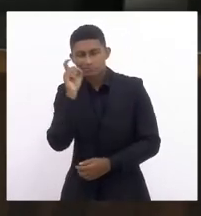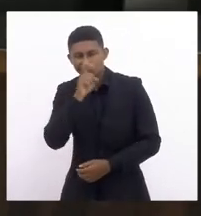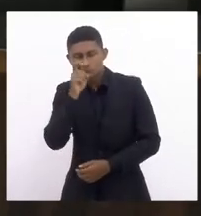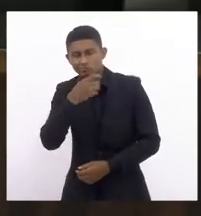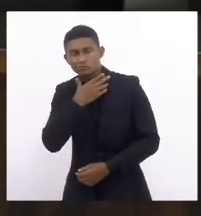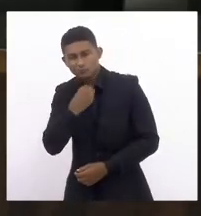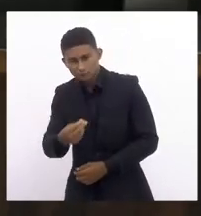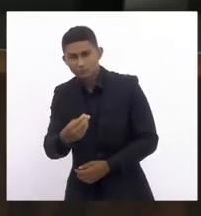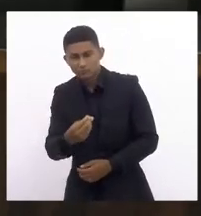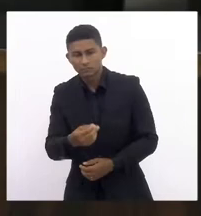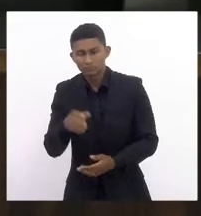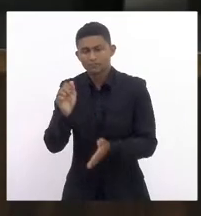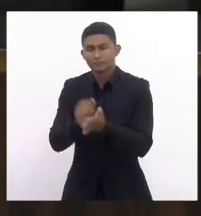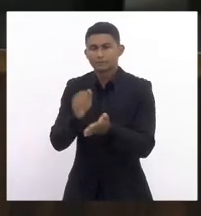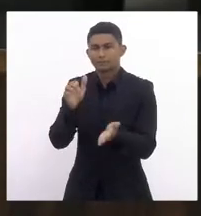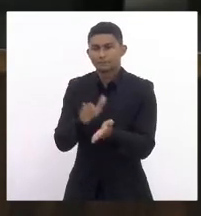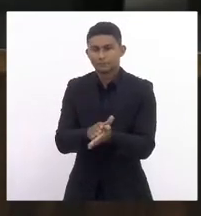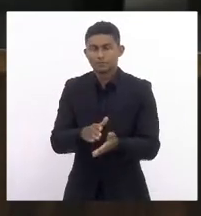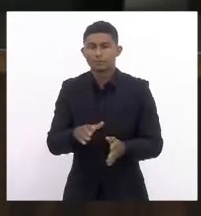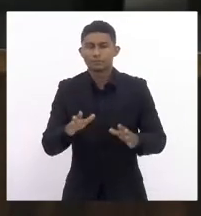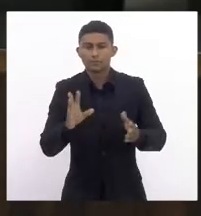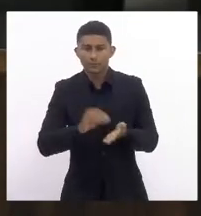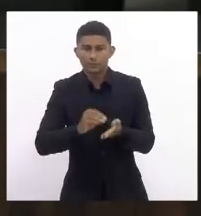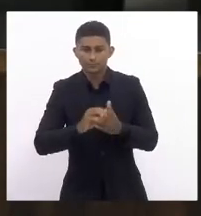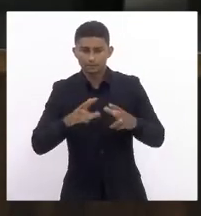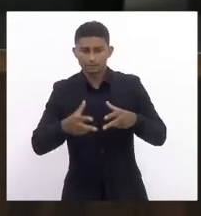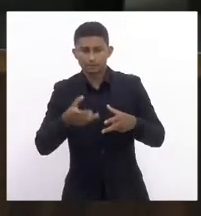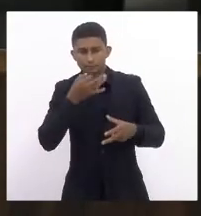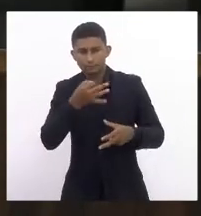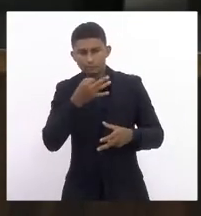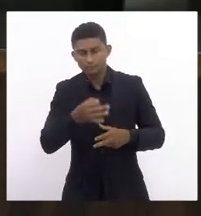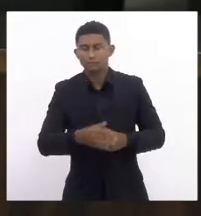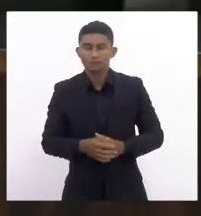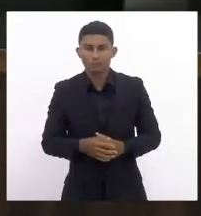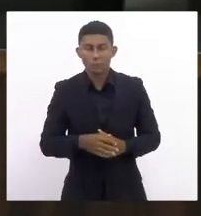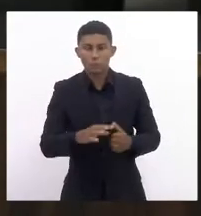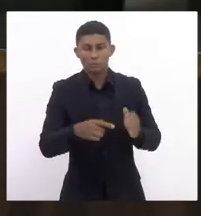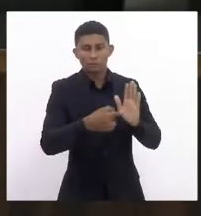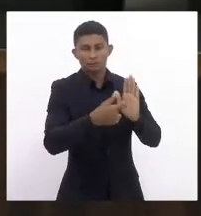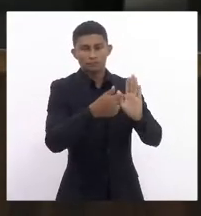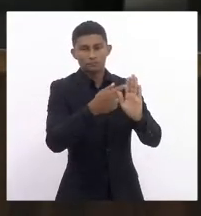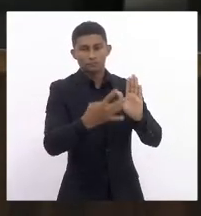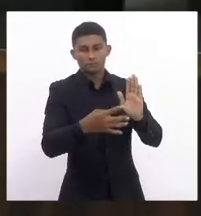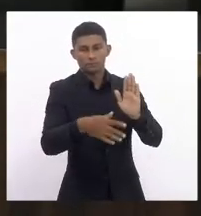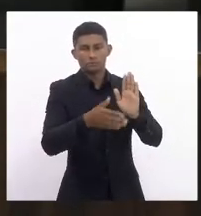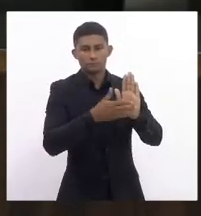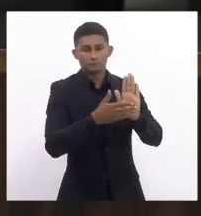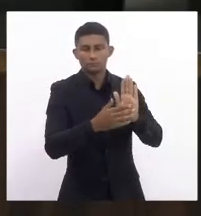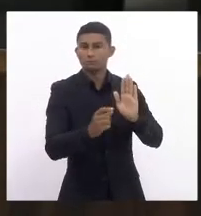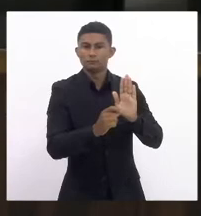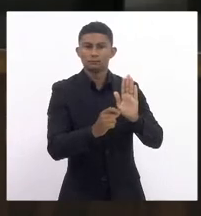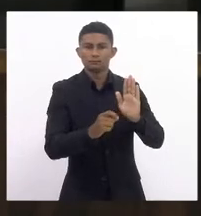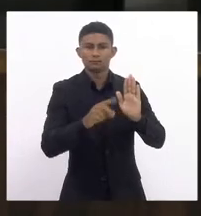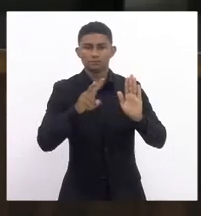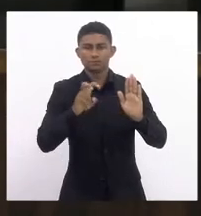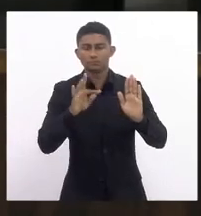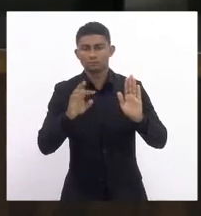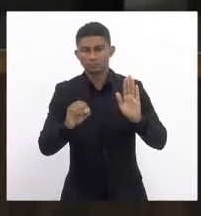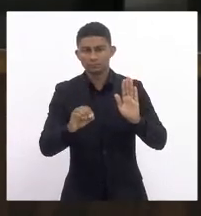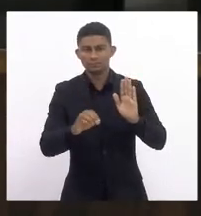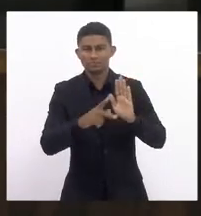de parecer da Comissão de Emendas Condicionais e Veto. 24º da pauta. Veto total oposto ao projeto de